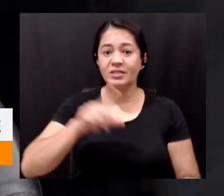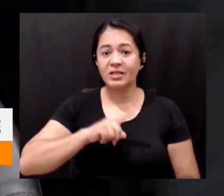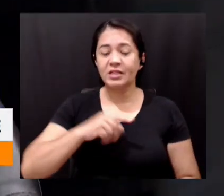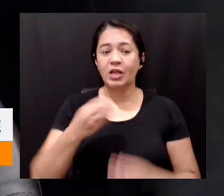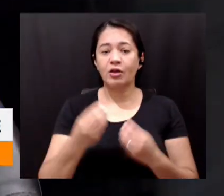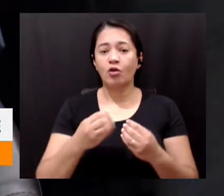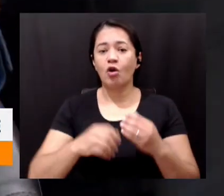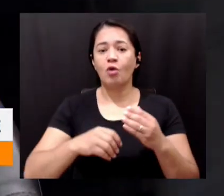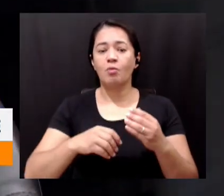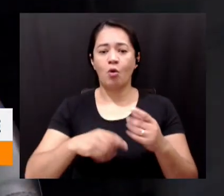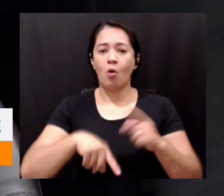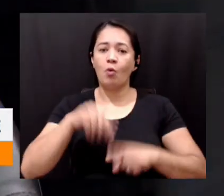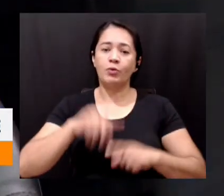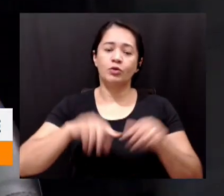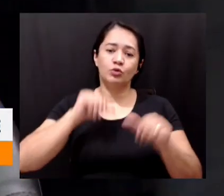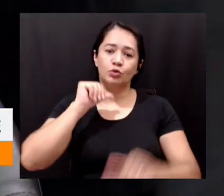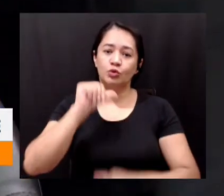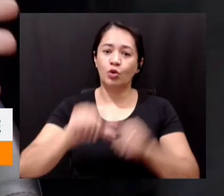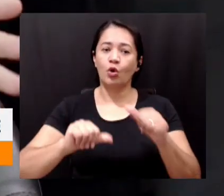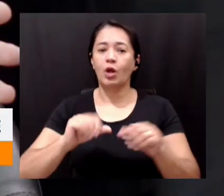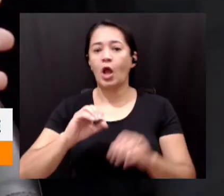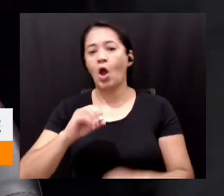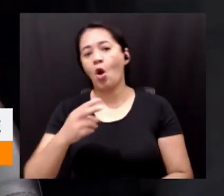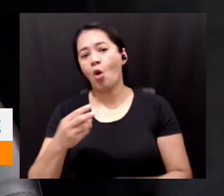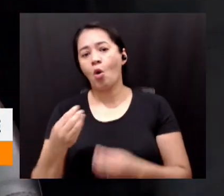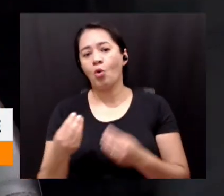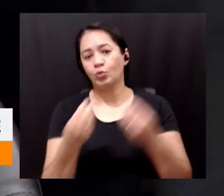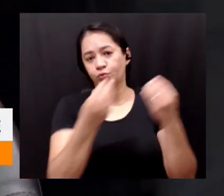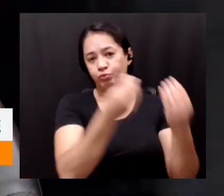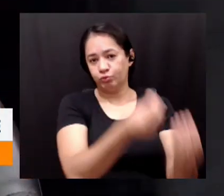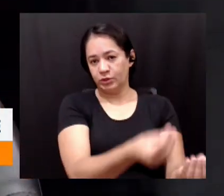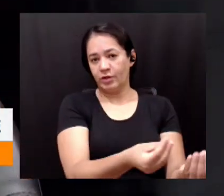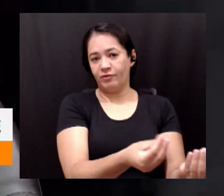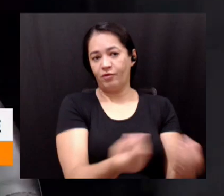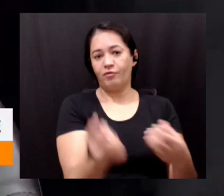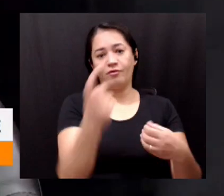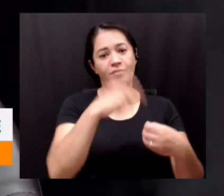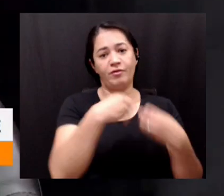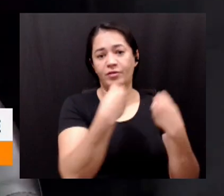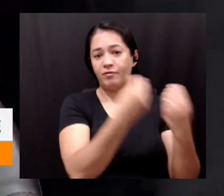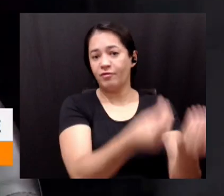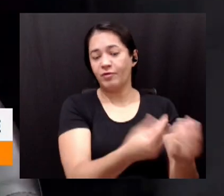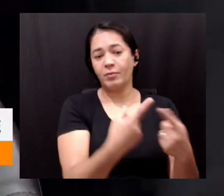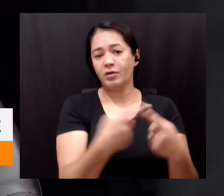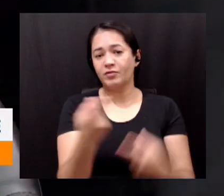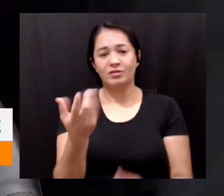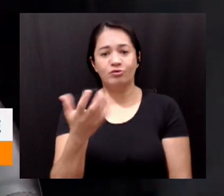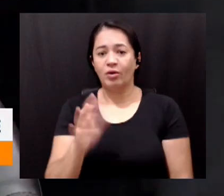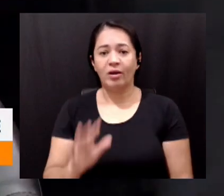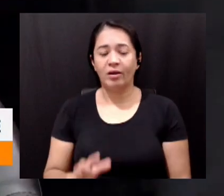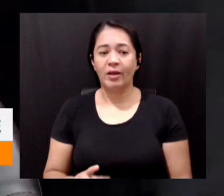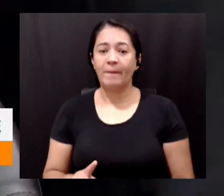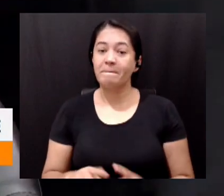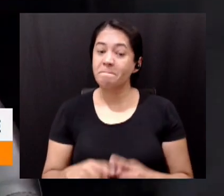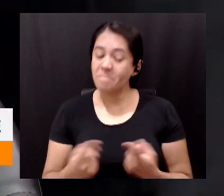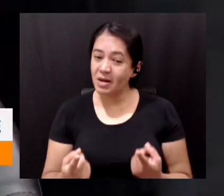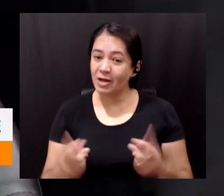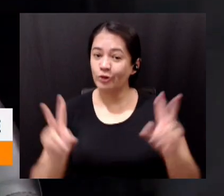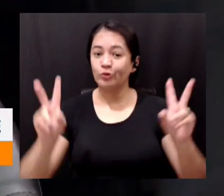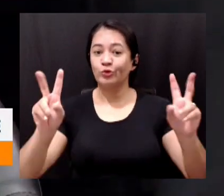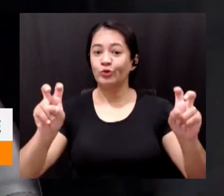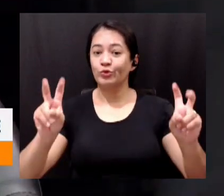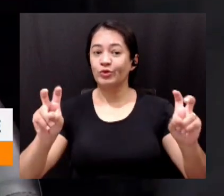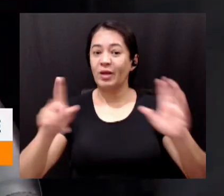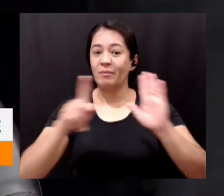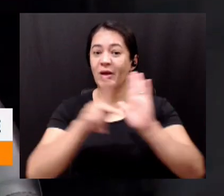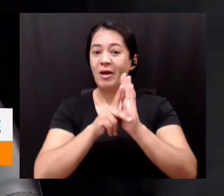Sim. ou uma desistência, né, naquela compra, tal. Agora, nessa questão das bets, ele é um jogo que é